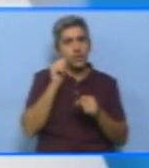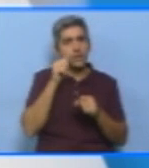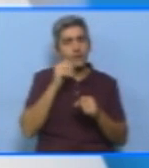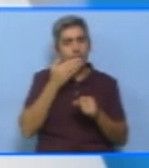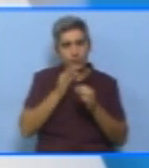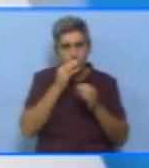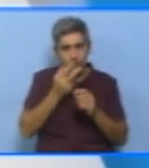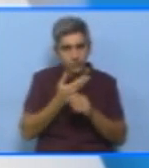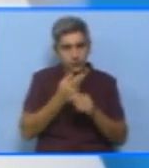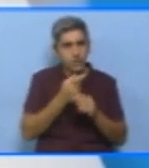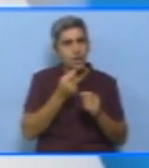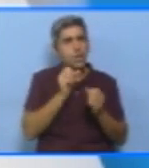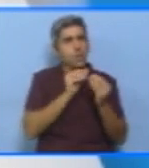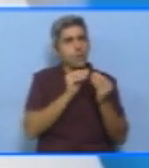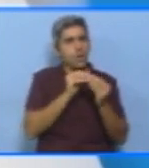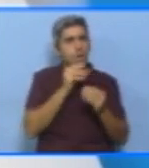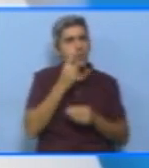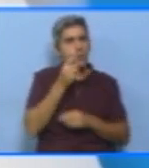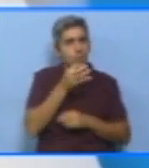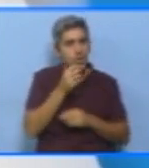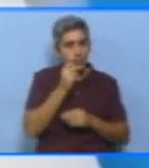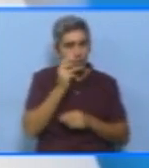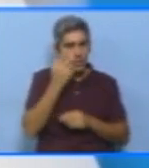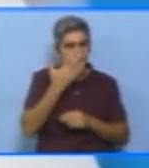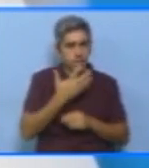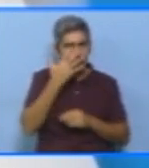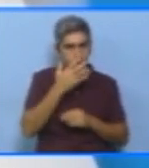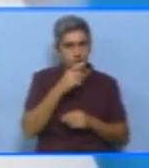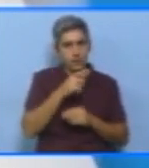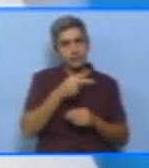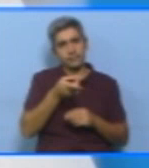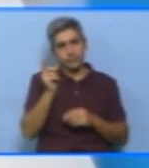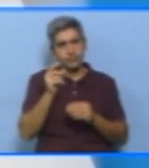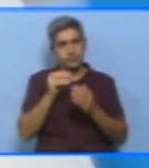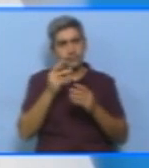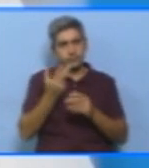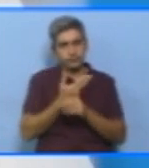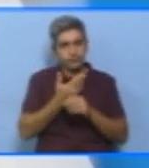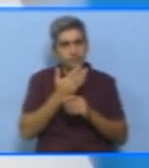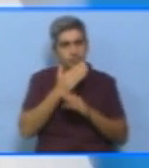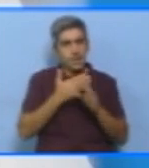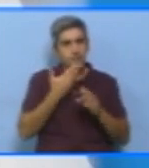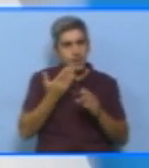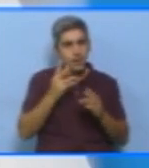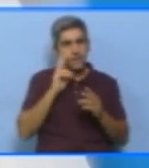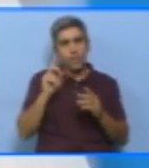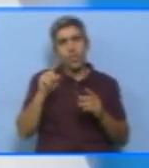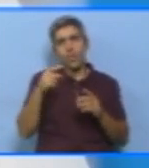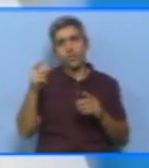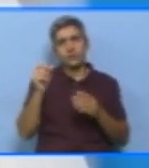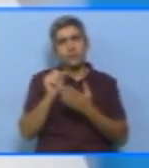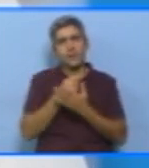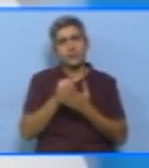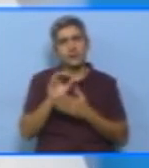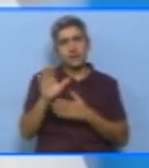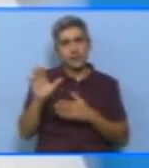1 denário por dia e mandou-os para a sua vinha. Saiu a meio da manhã, viu outros que estavam na